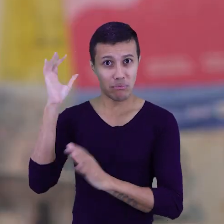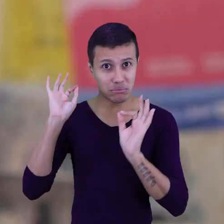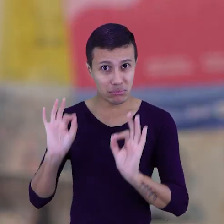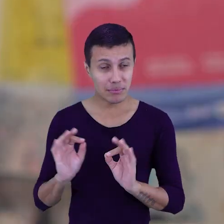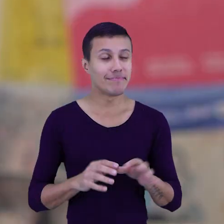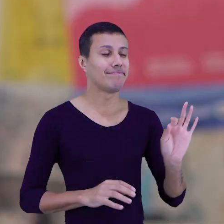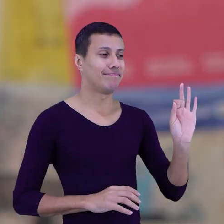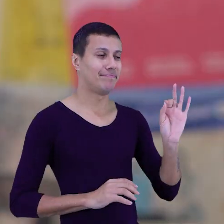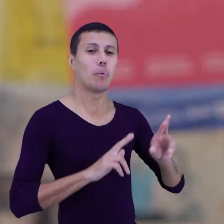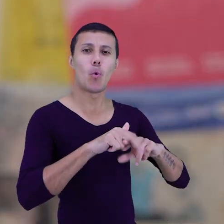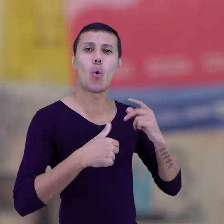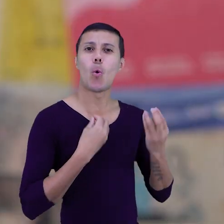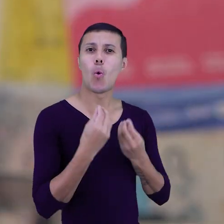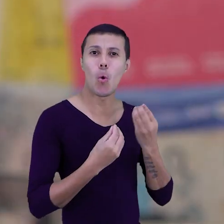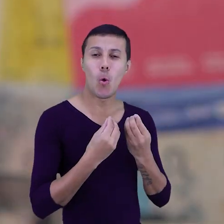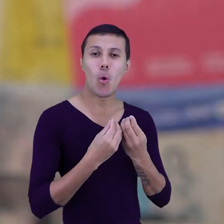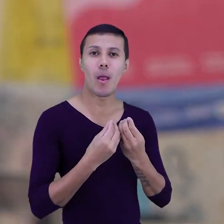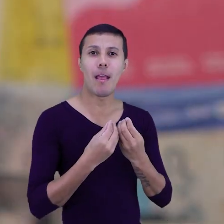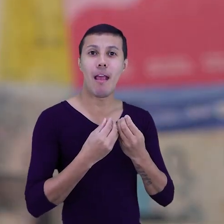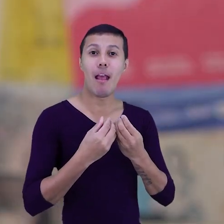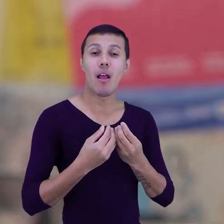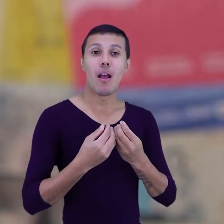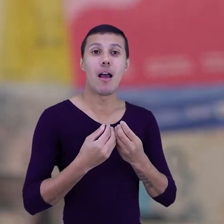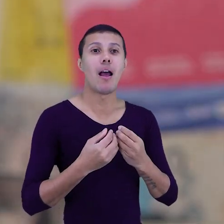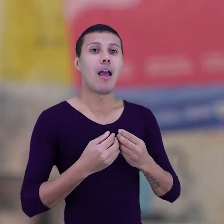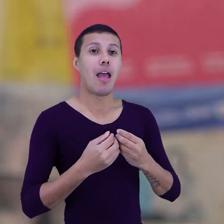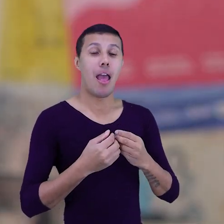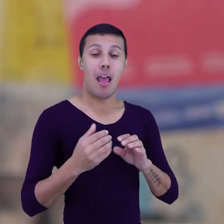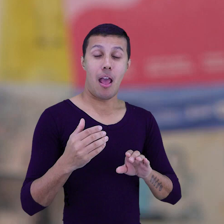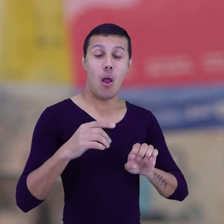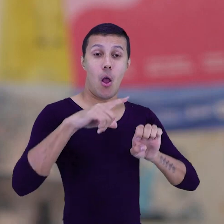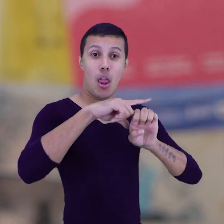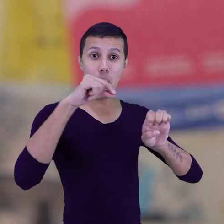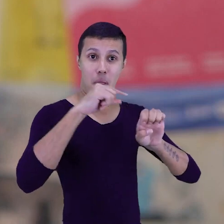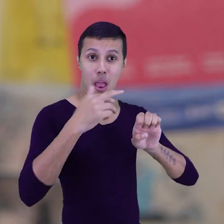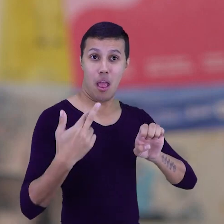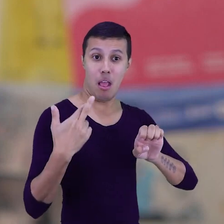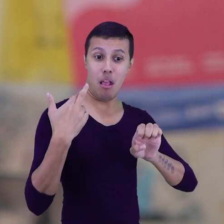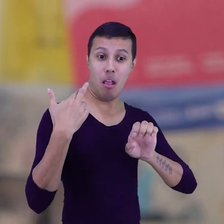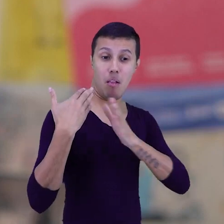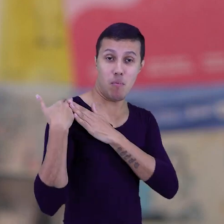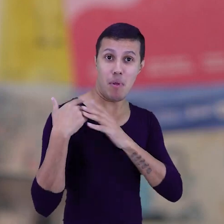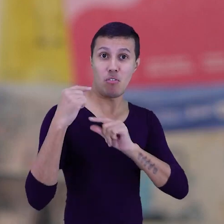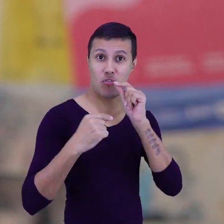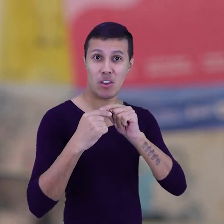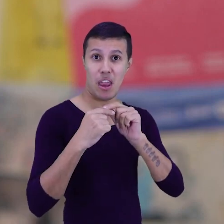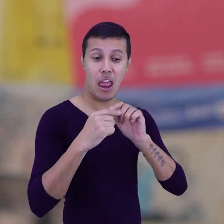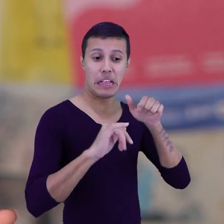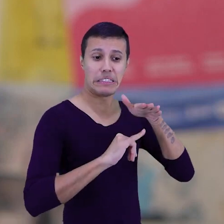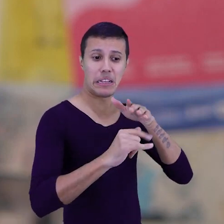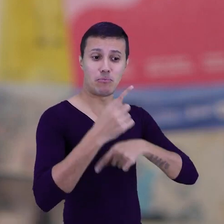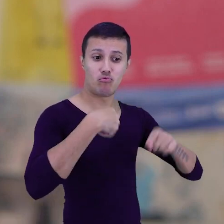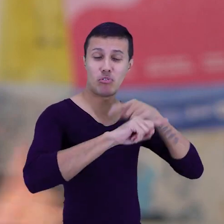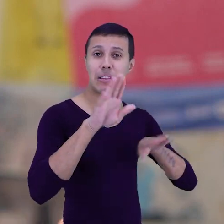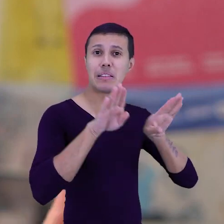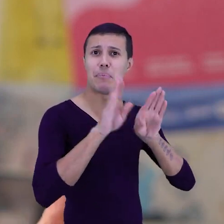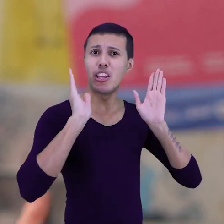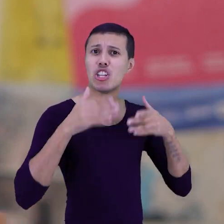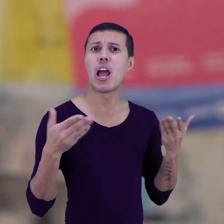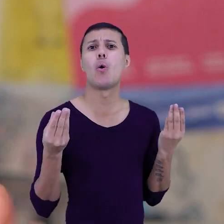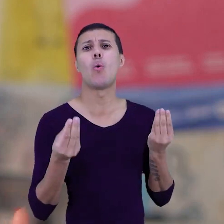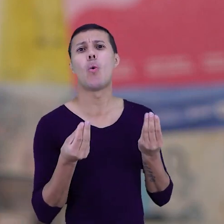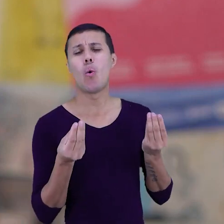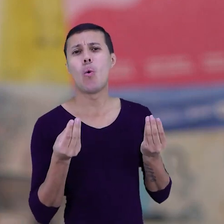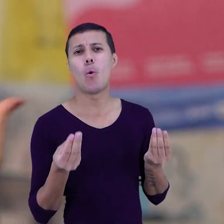Exato. É isso? Porque o papel da empreendedora, do empreendedor, é fazer a sua startup ter sucesso. Nisso, ele já está